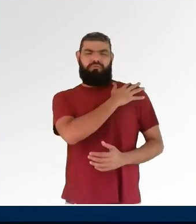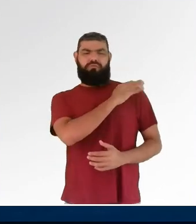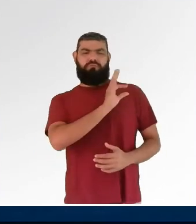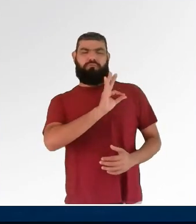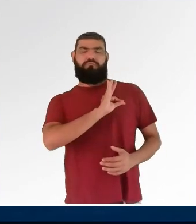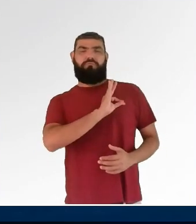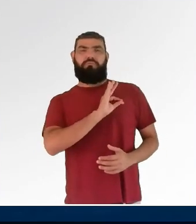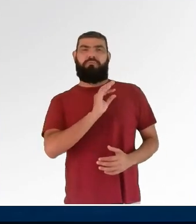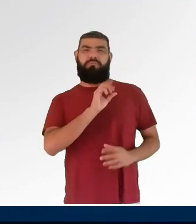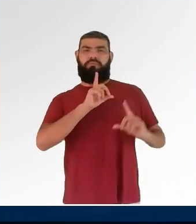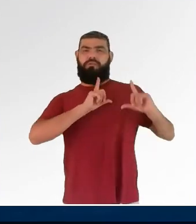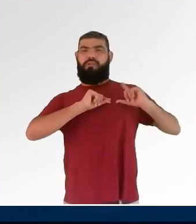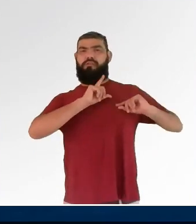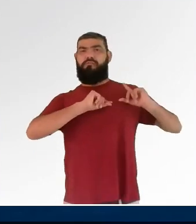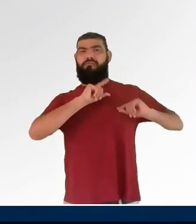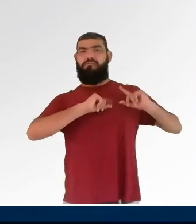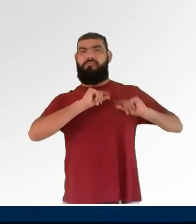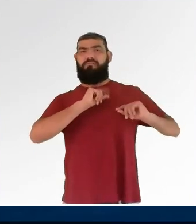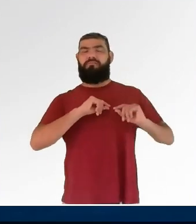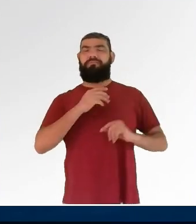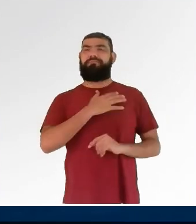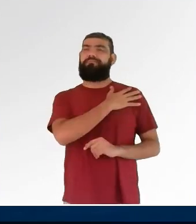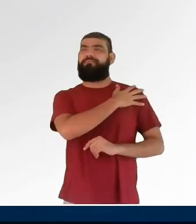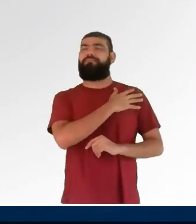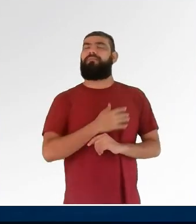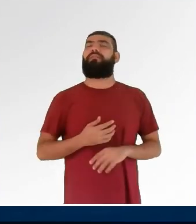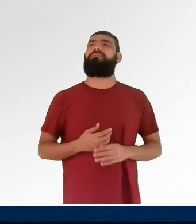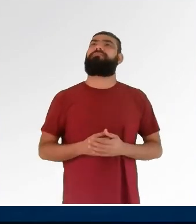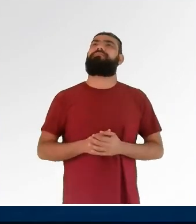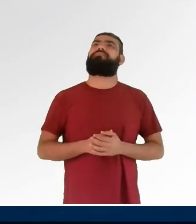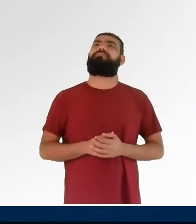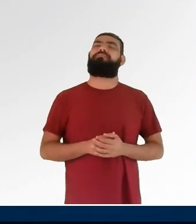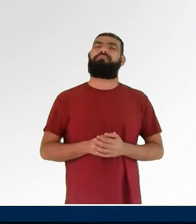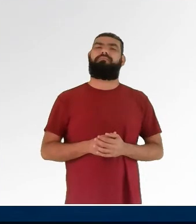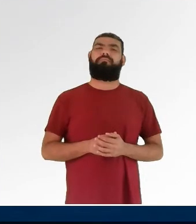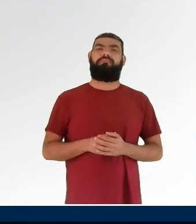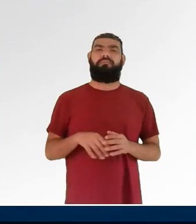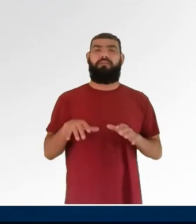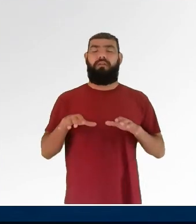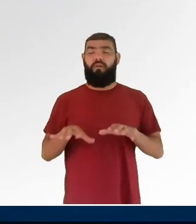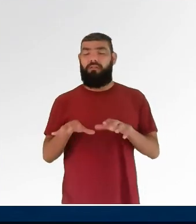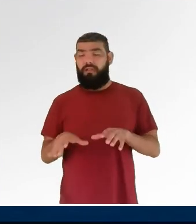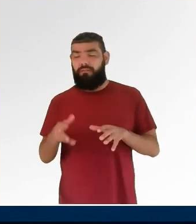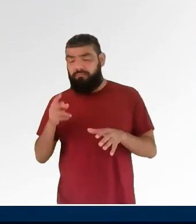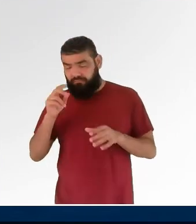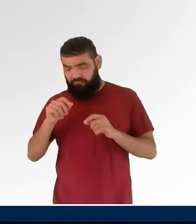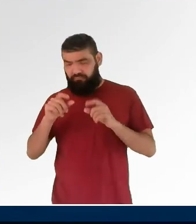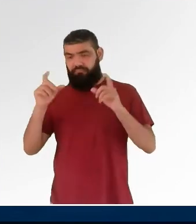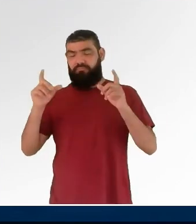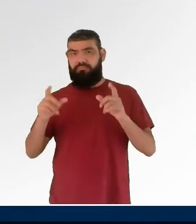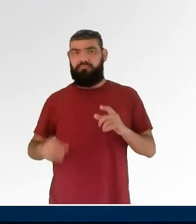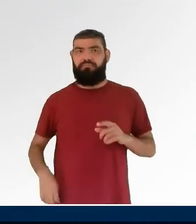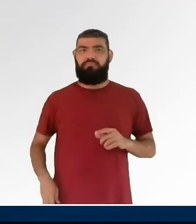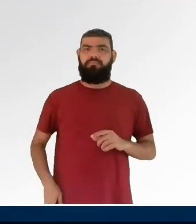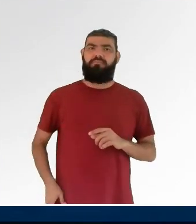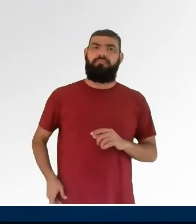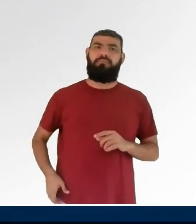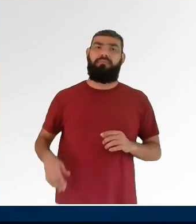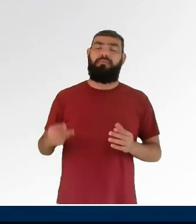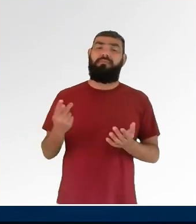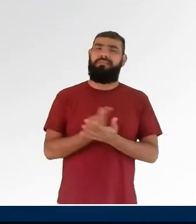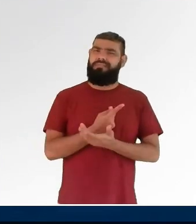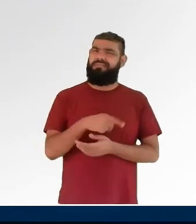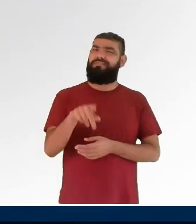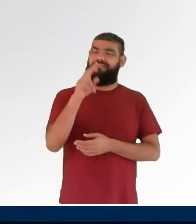sem contato com a realidade. E um dia o xerife vai acordar. O que vai acontecer? Você está vendo aí.